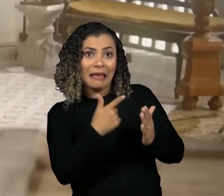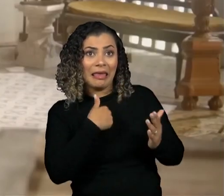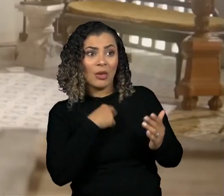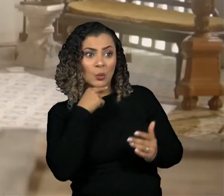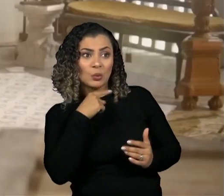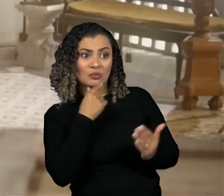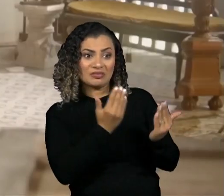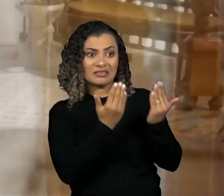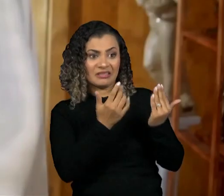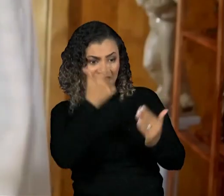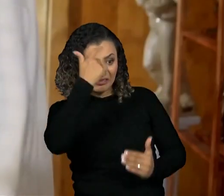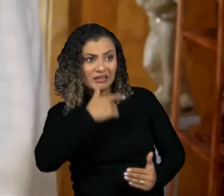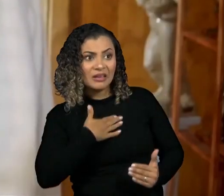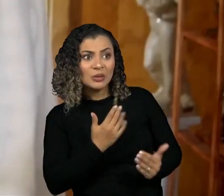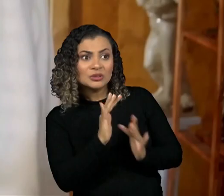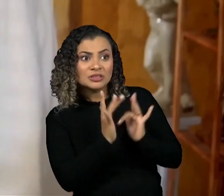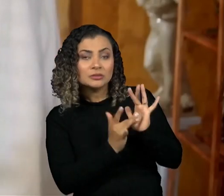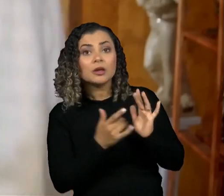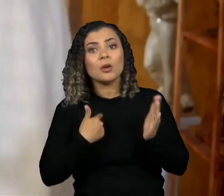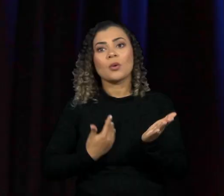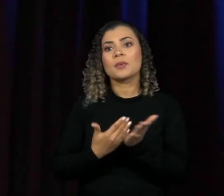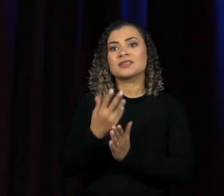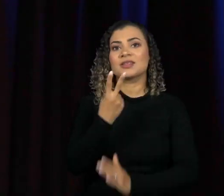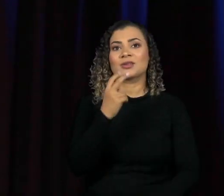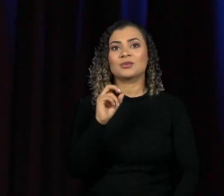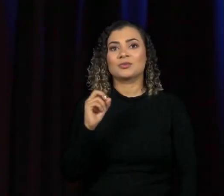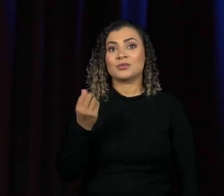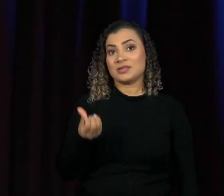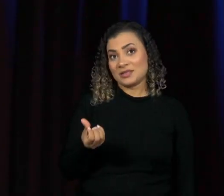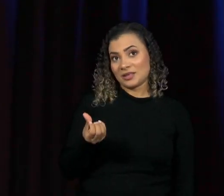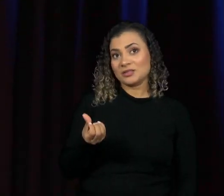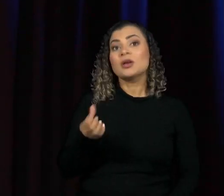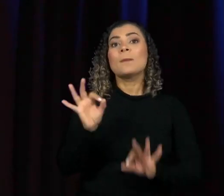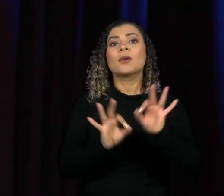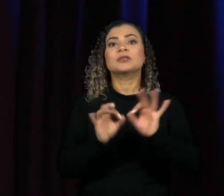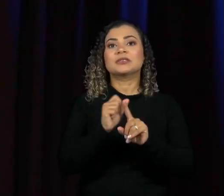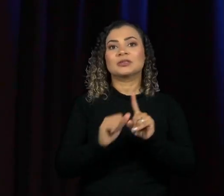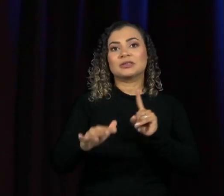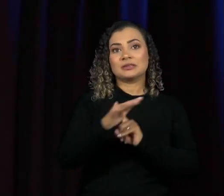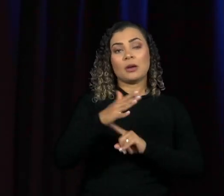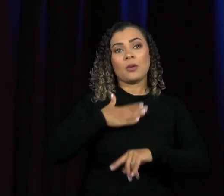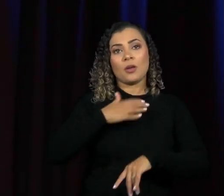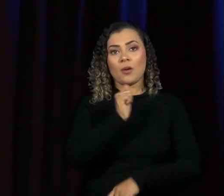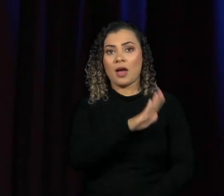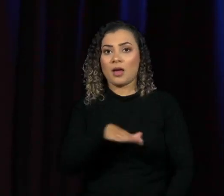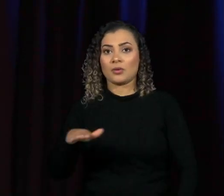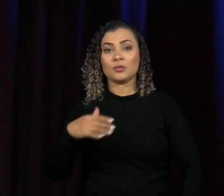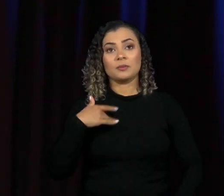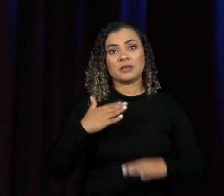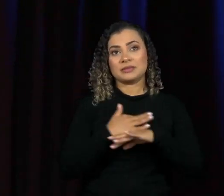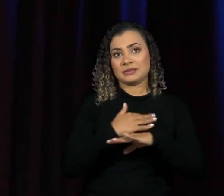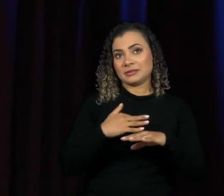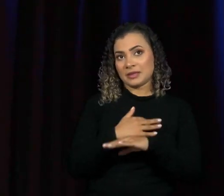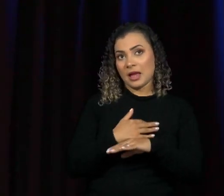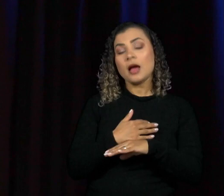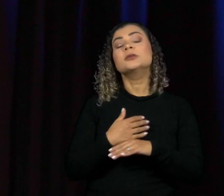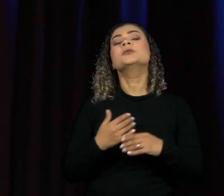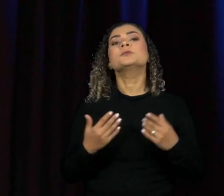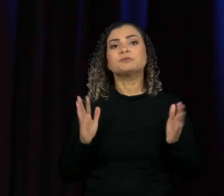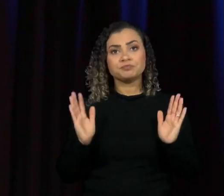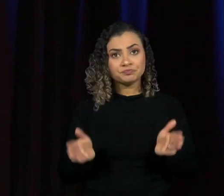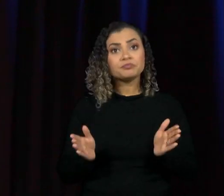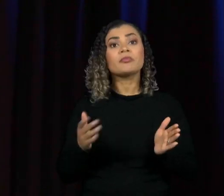dúvida agora. Eu comecei em 2006, num projeto social, fui aluno de um projeto social lá da minha cidade. Chegou lá